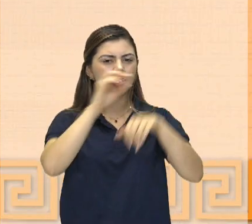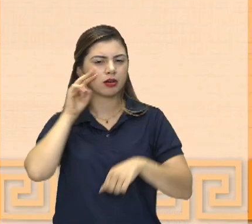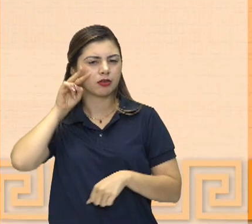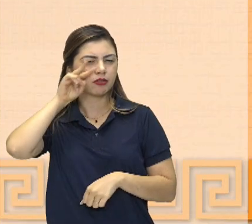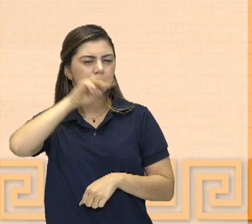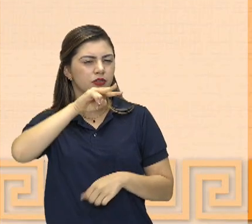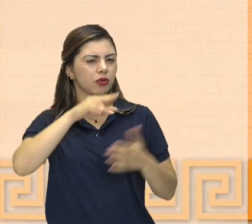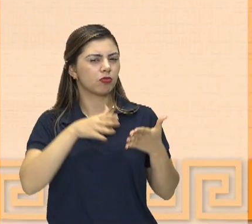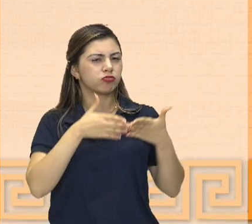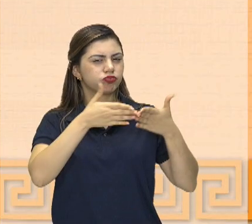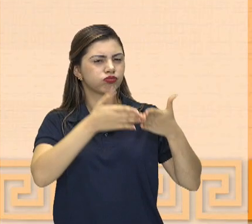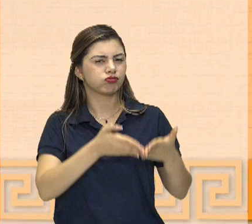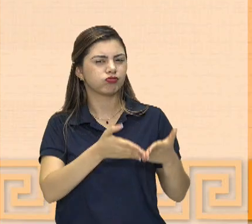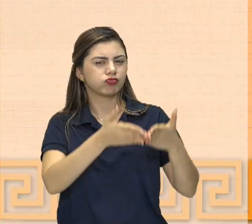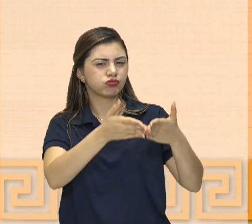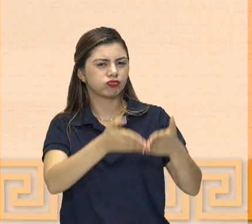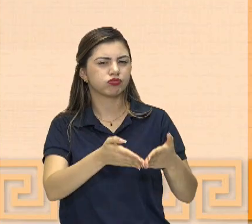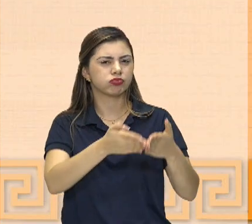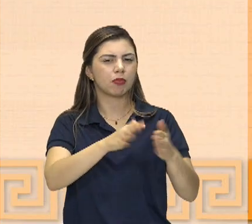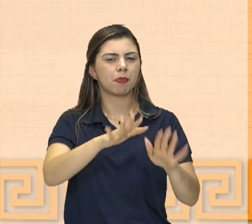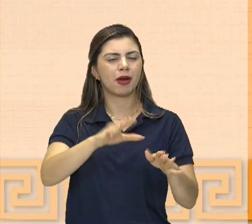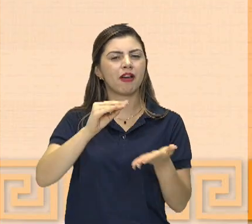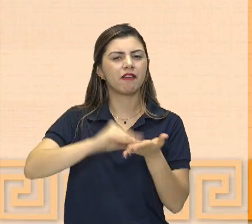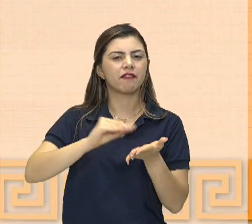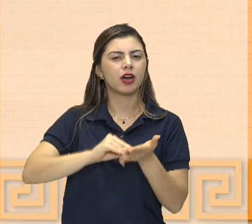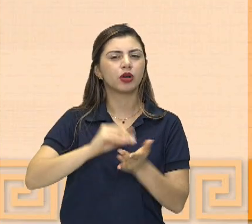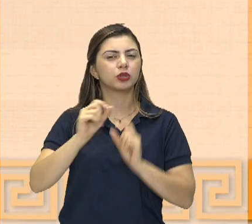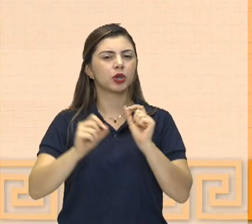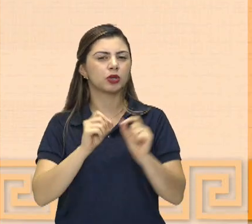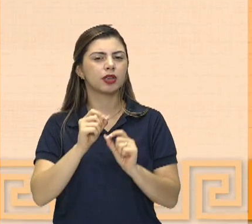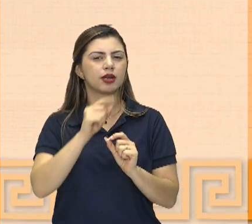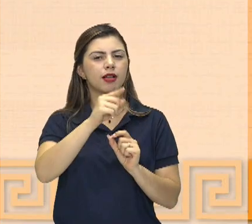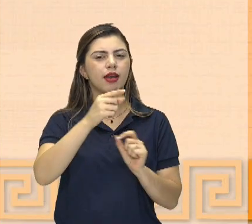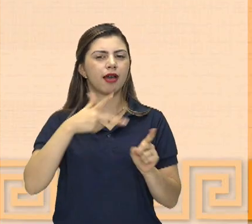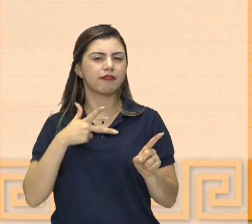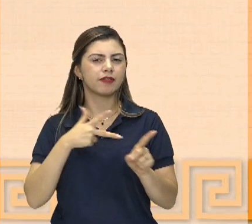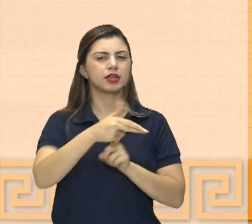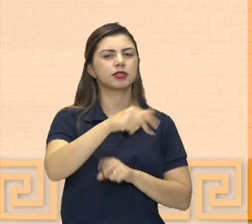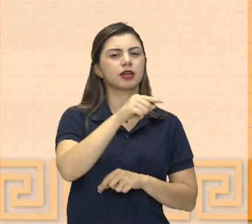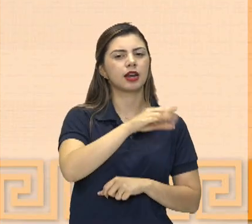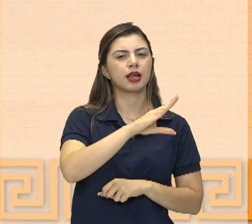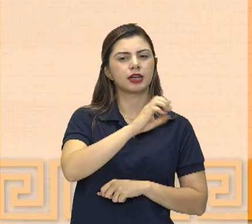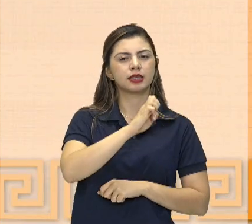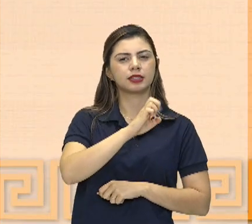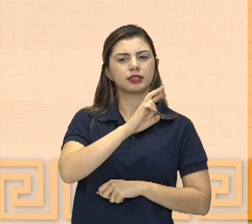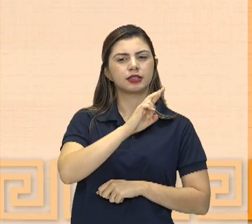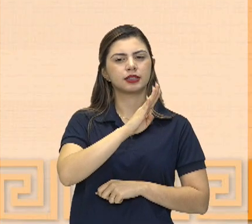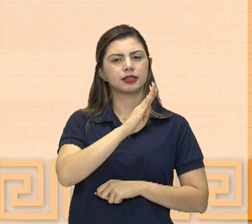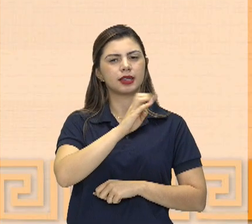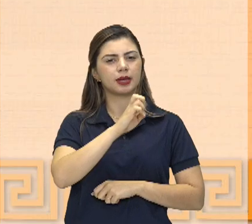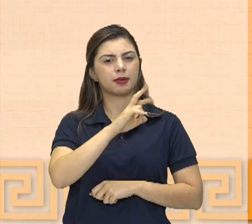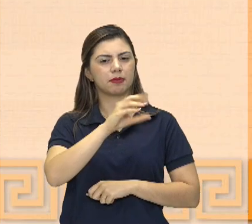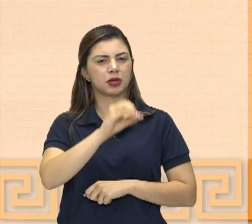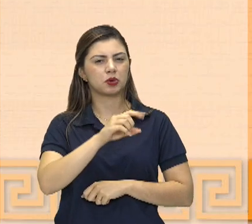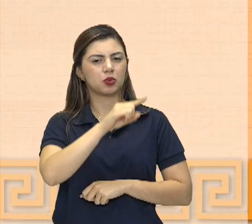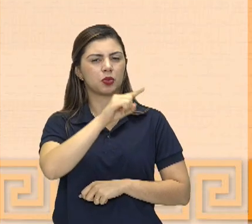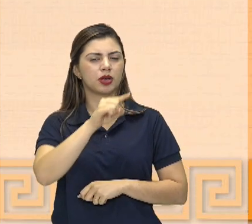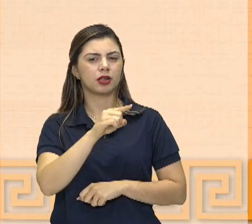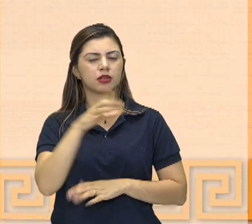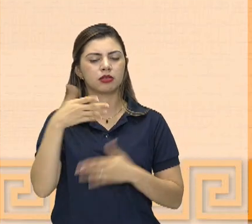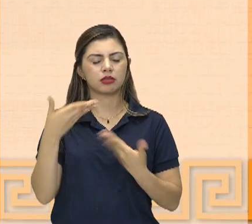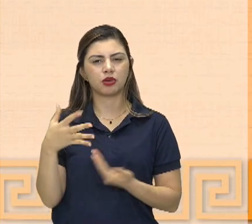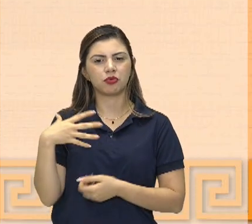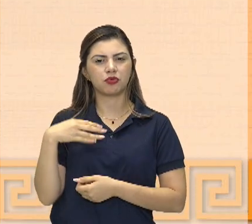Caronte. Faltava apenas uma missão: derrotar Cérbero, o guardião do Hades. O filho de Zeus